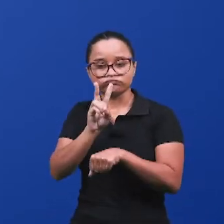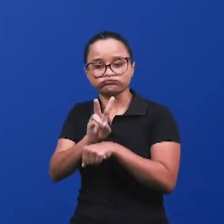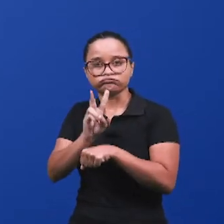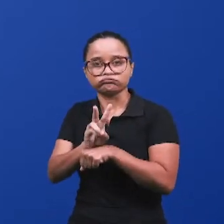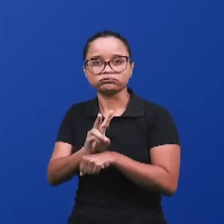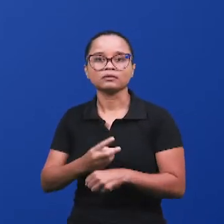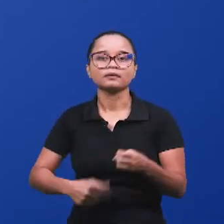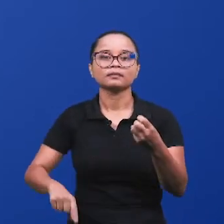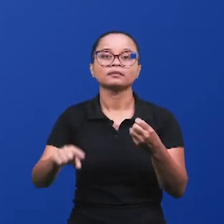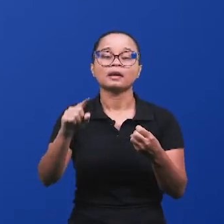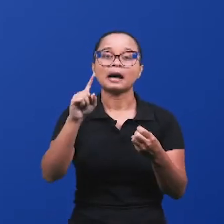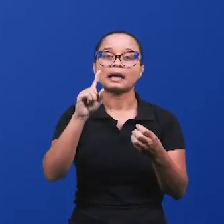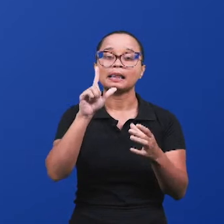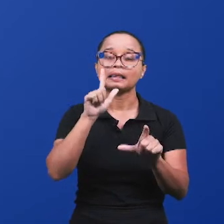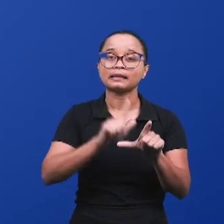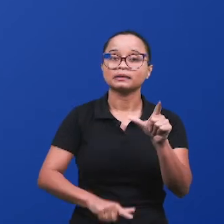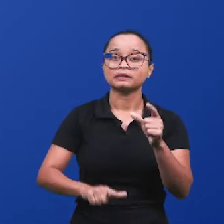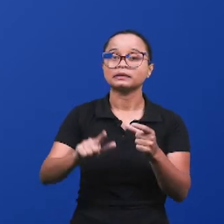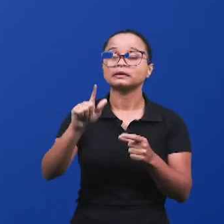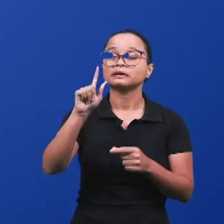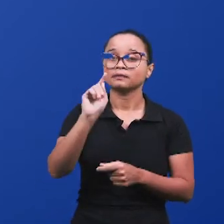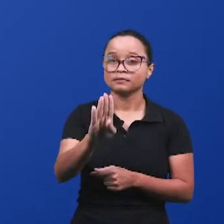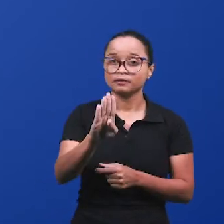vigilante. Letra B, cite a